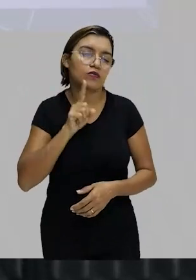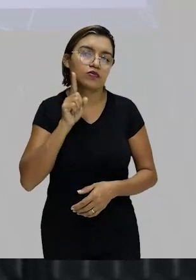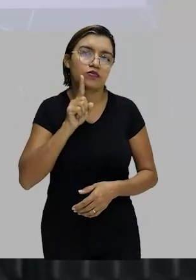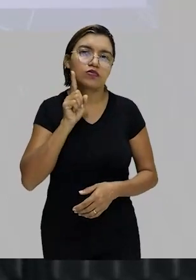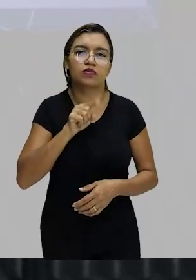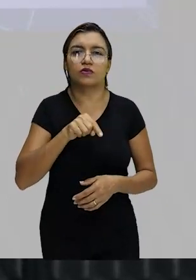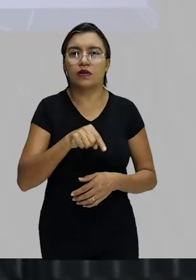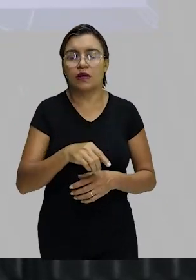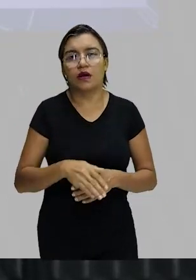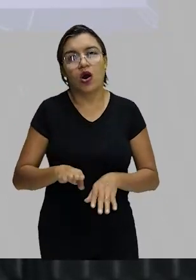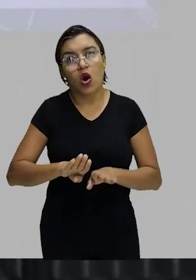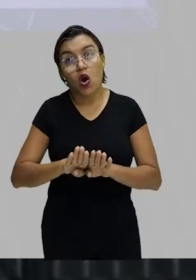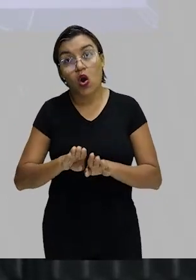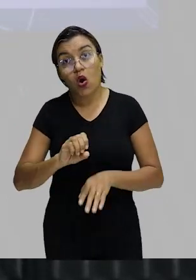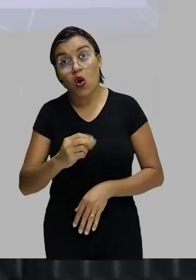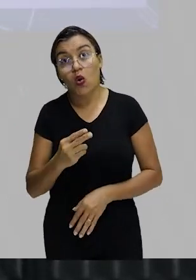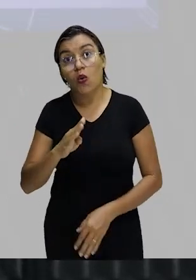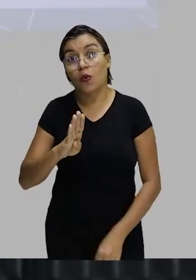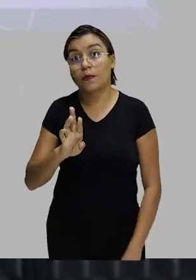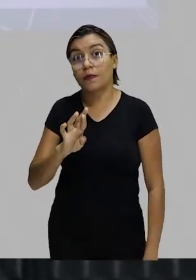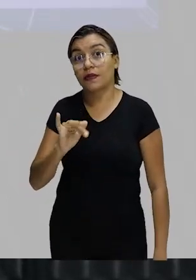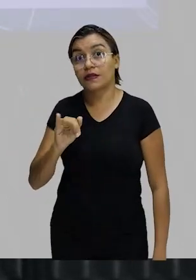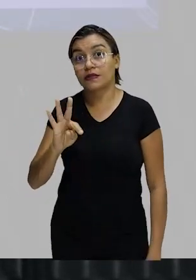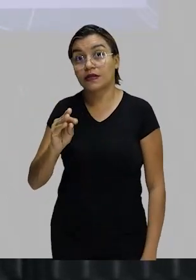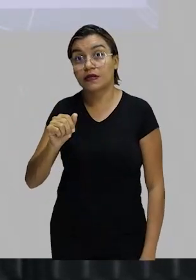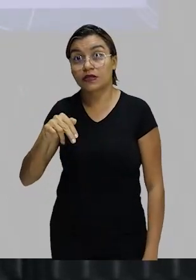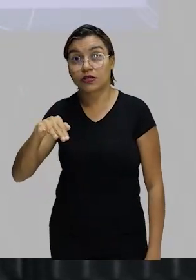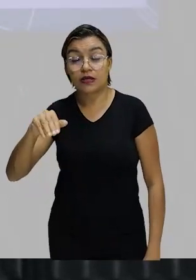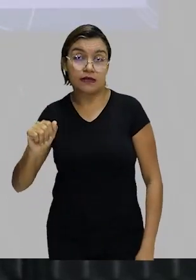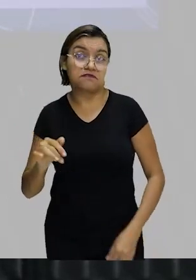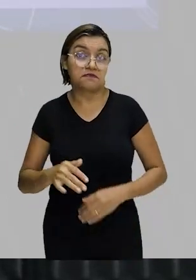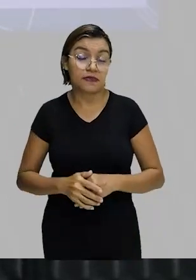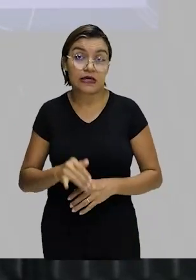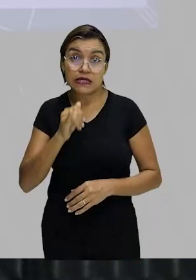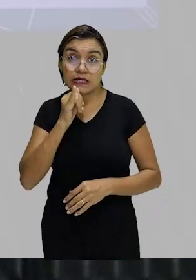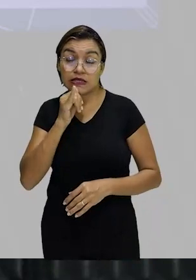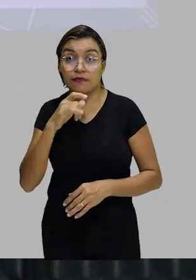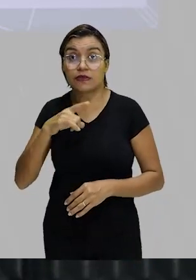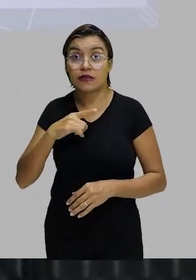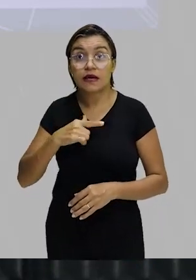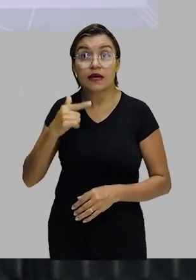uma relevância um pouco menor? Porque existe um acesso à